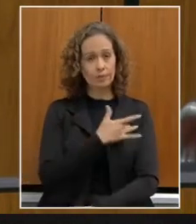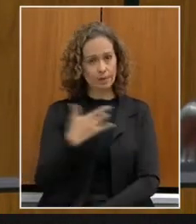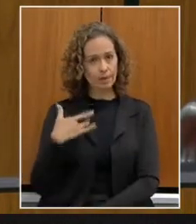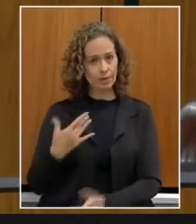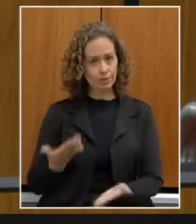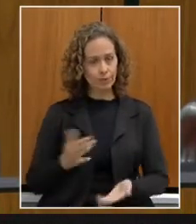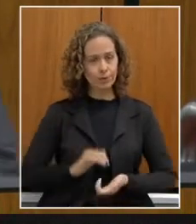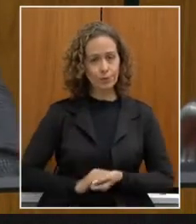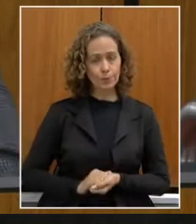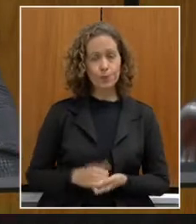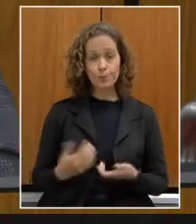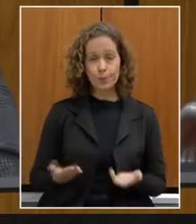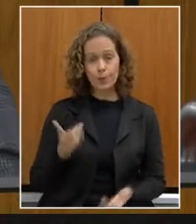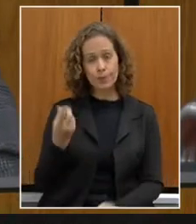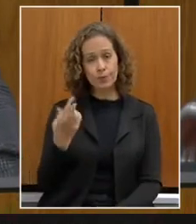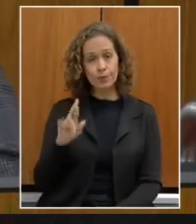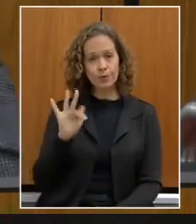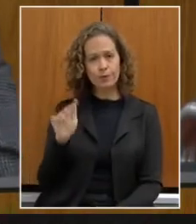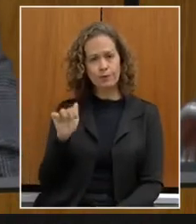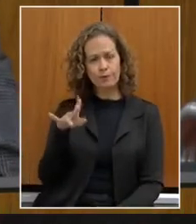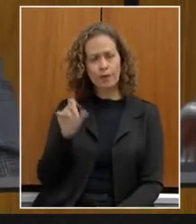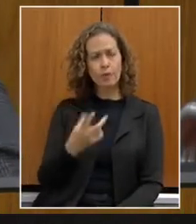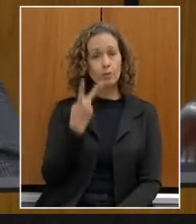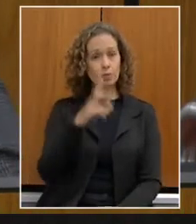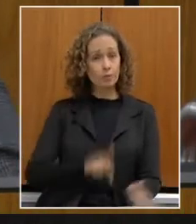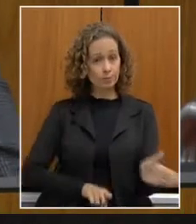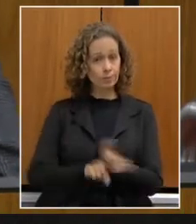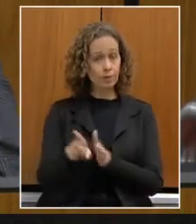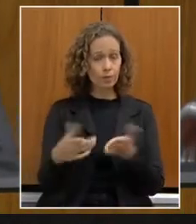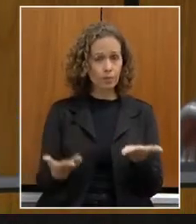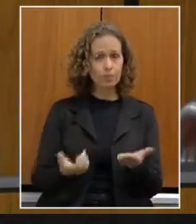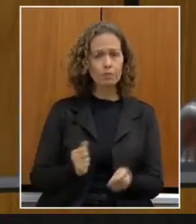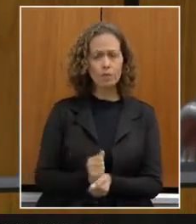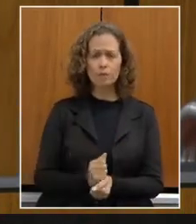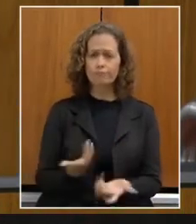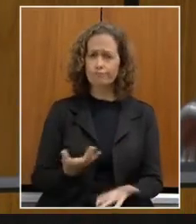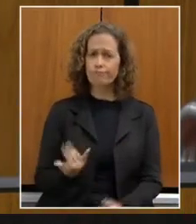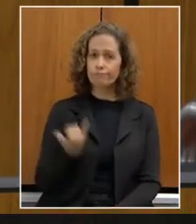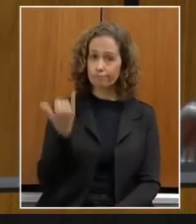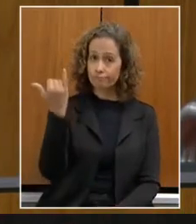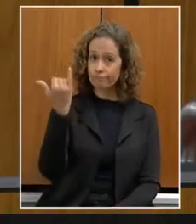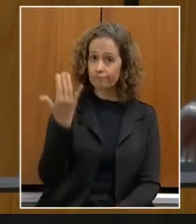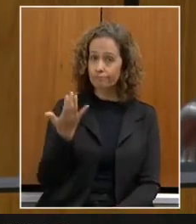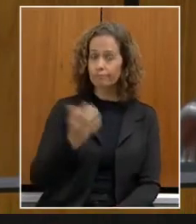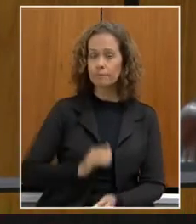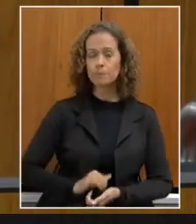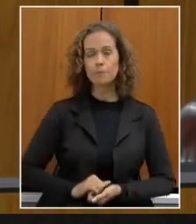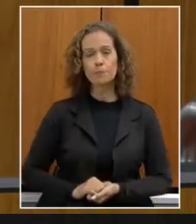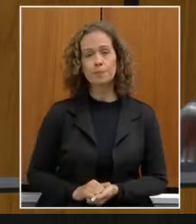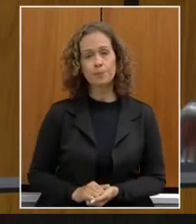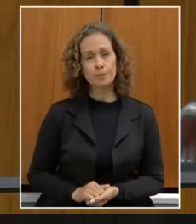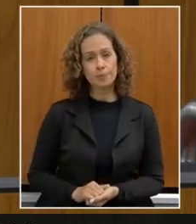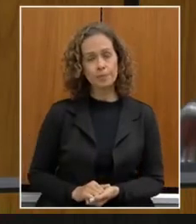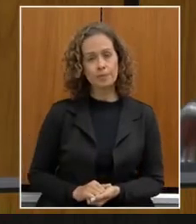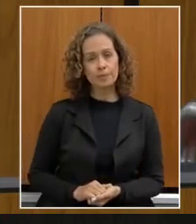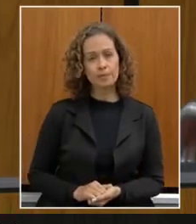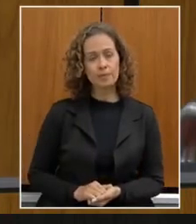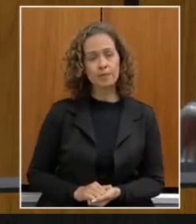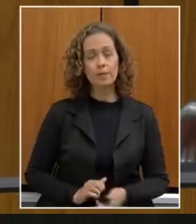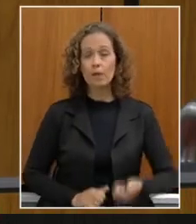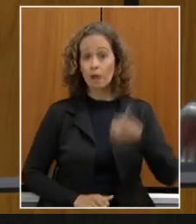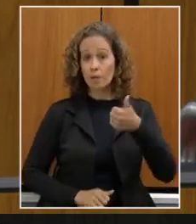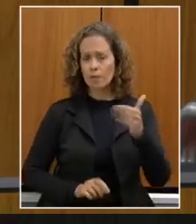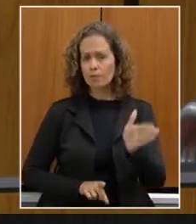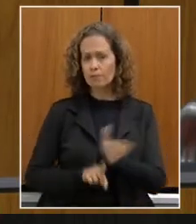doutor Fábio são dois questionamentos até bastante pontuais e a primeira